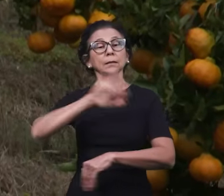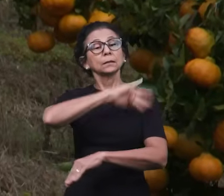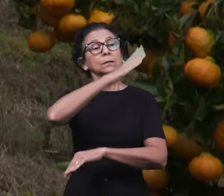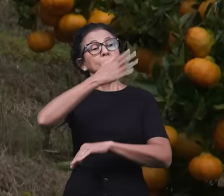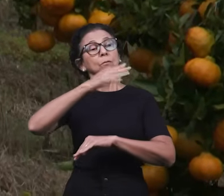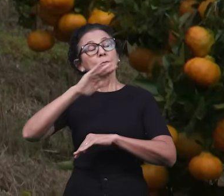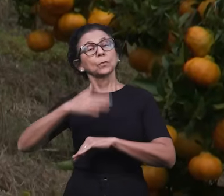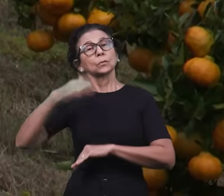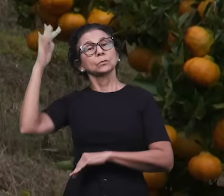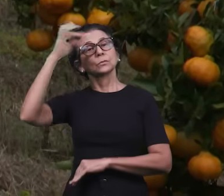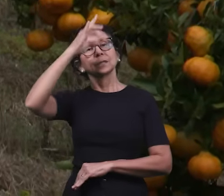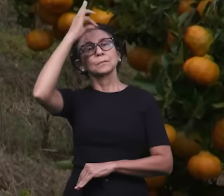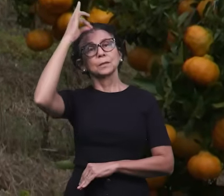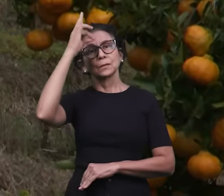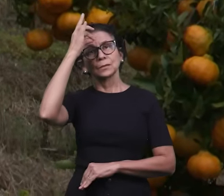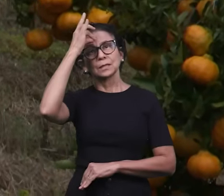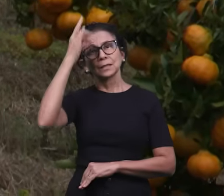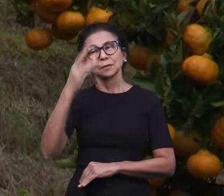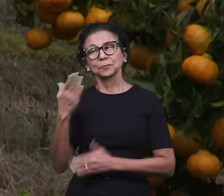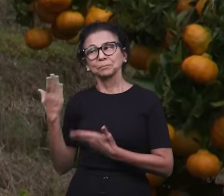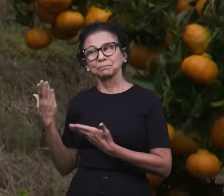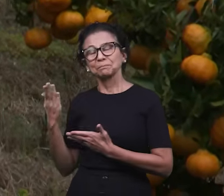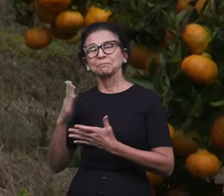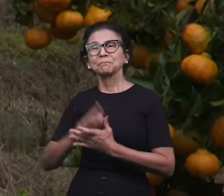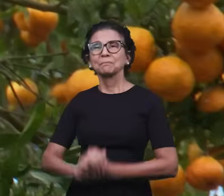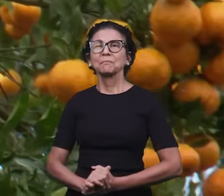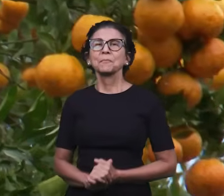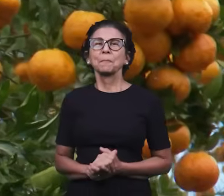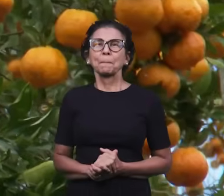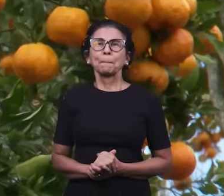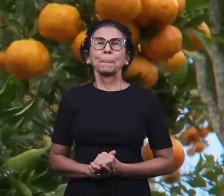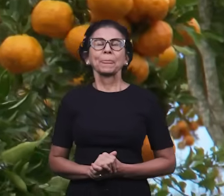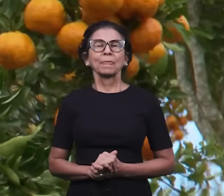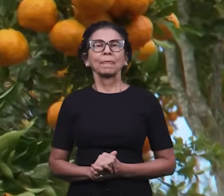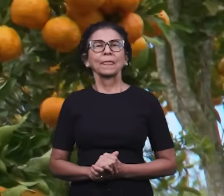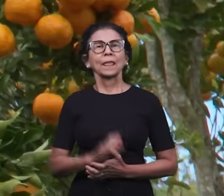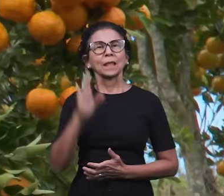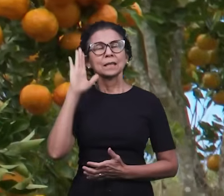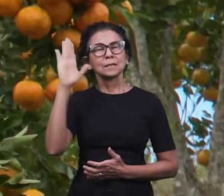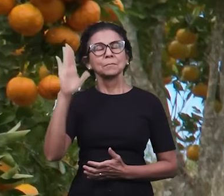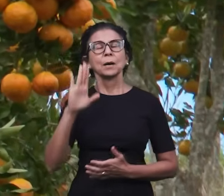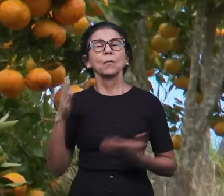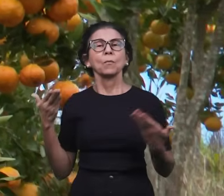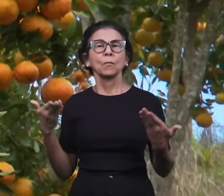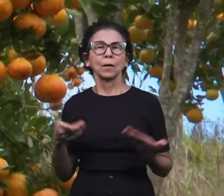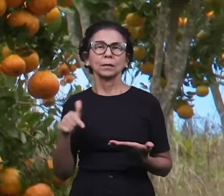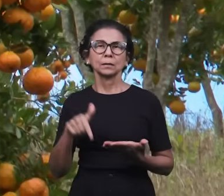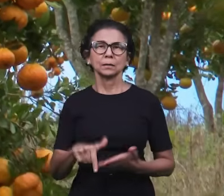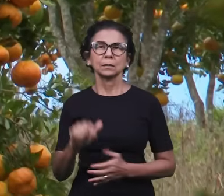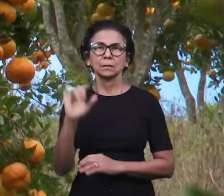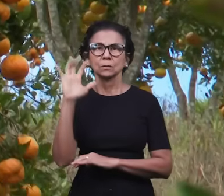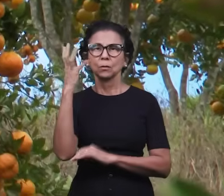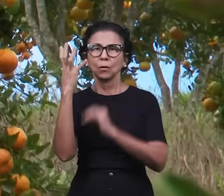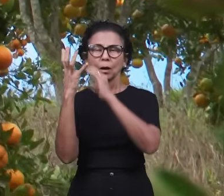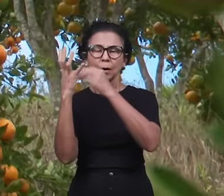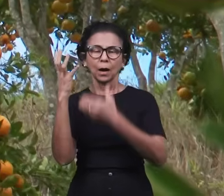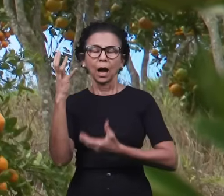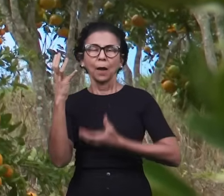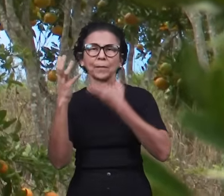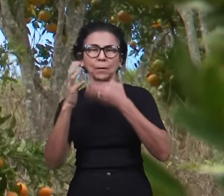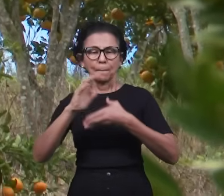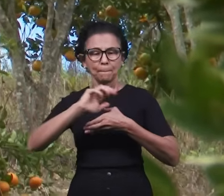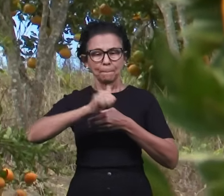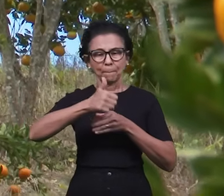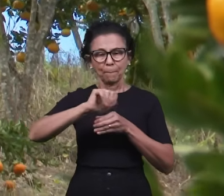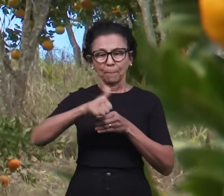serrana do Espírito Santo, se destaca pela produção desse fruto. E aqui, a cultura da tangerina Poncã não é apenas um negócio,